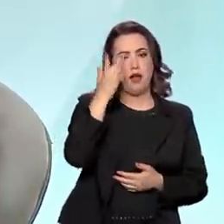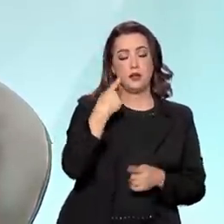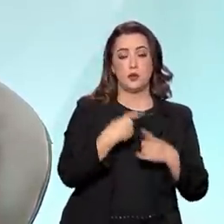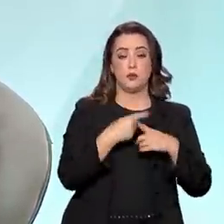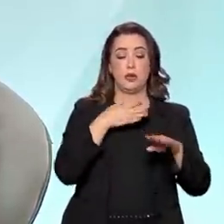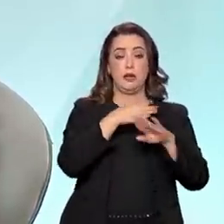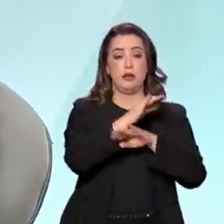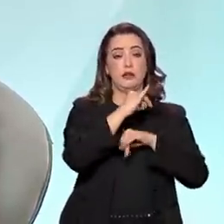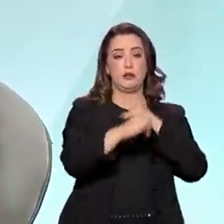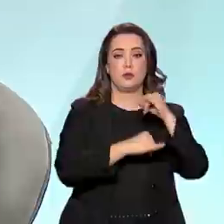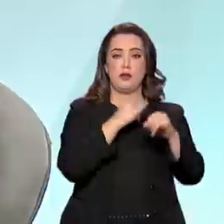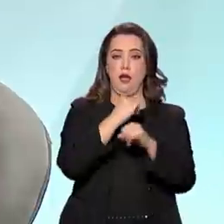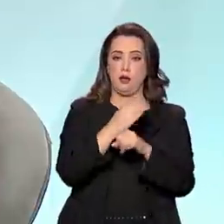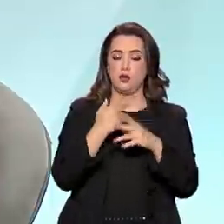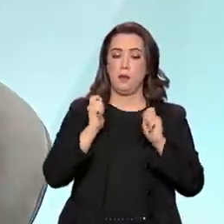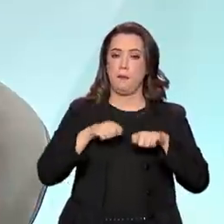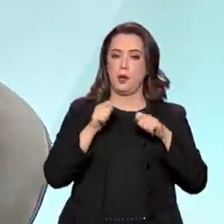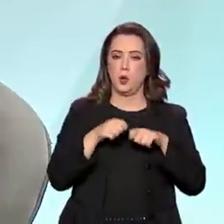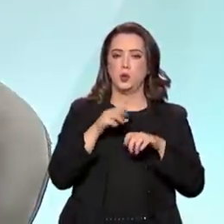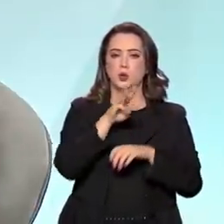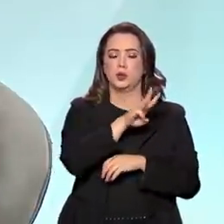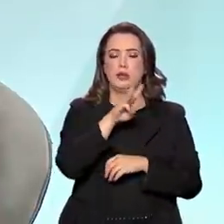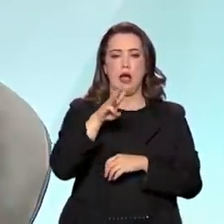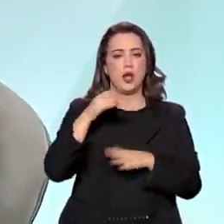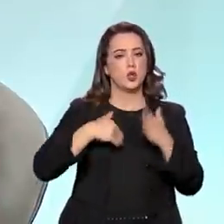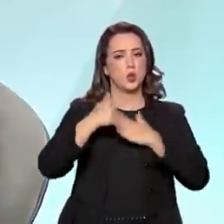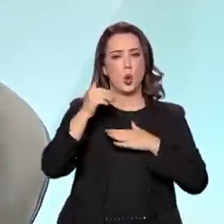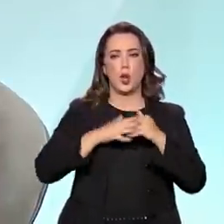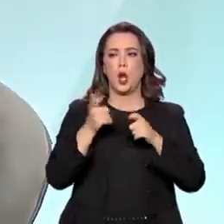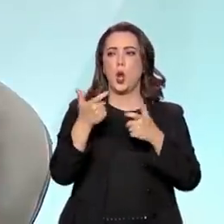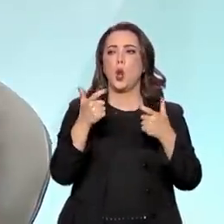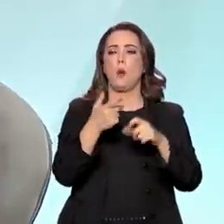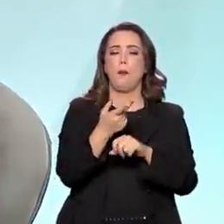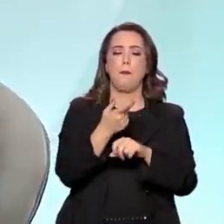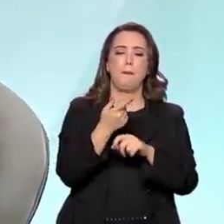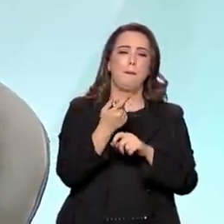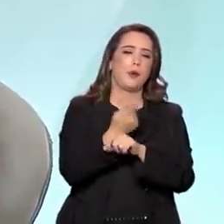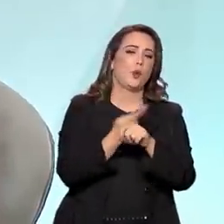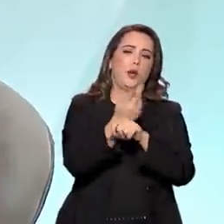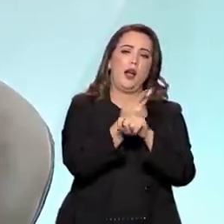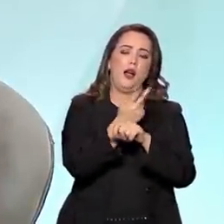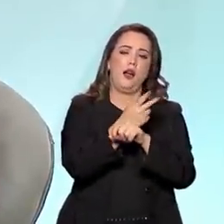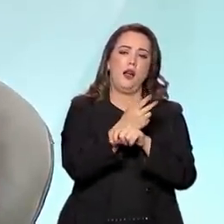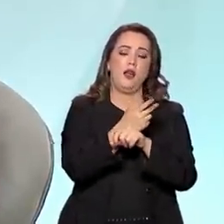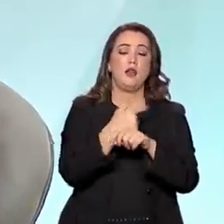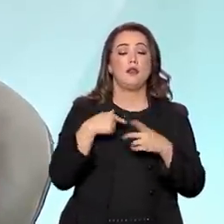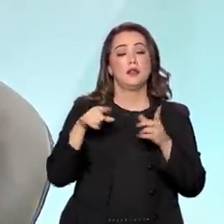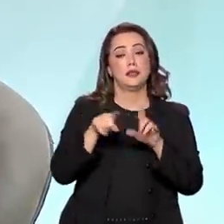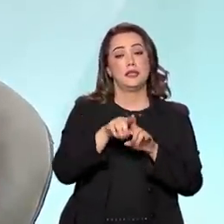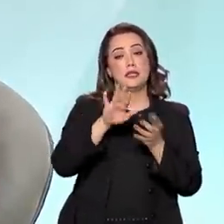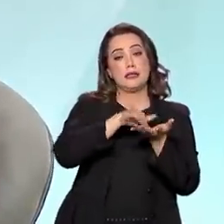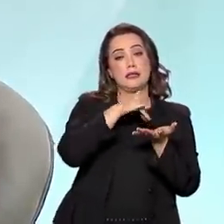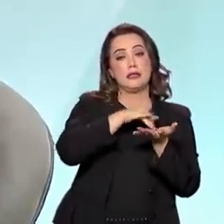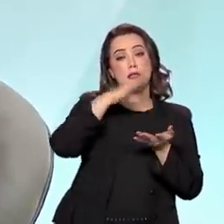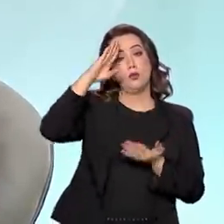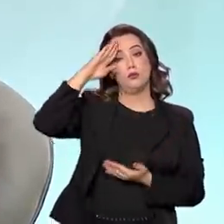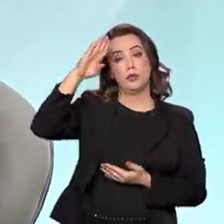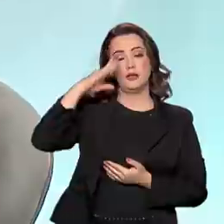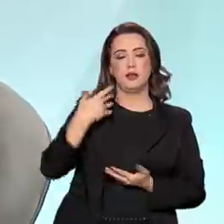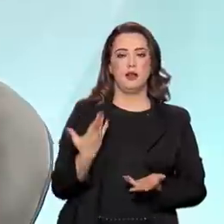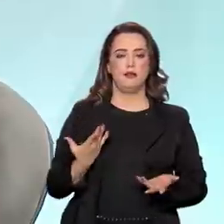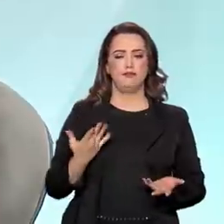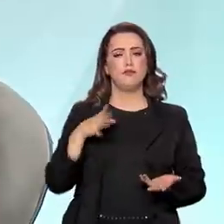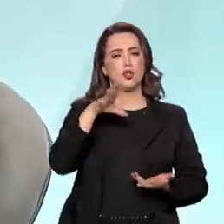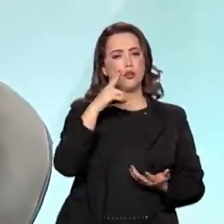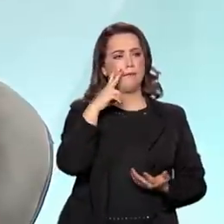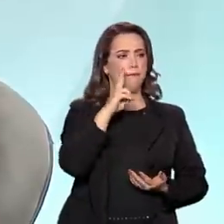entra no site do alistamento a gente pode botar na no qualquer site de busca alistamento já vai aparecer a página do alistamento e